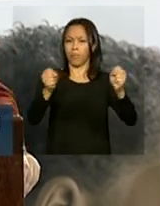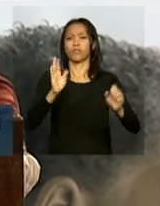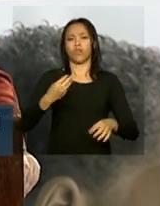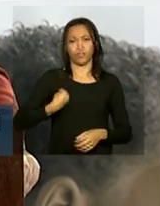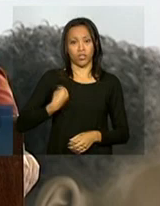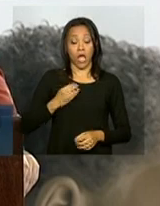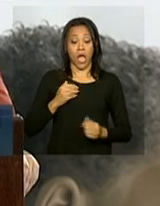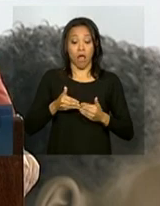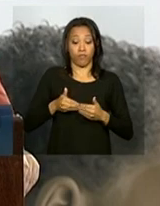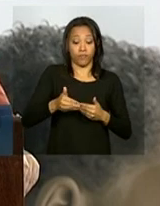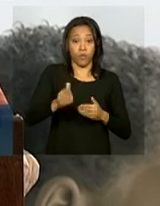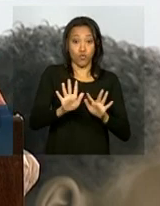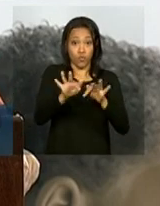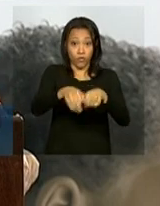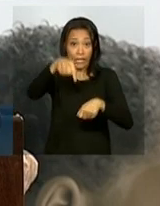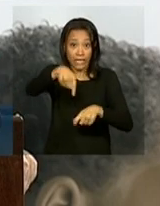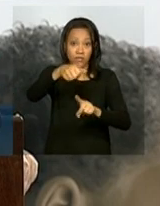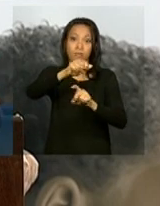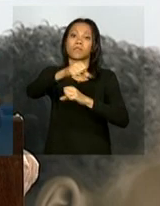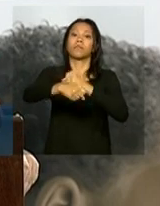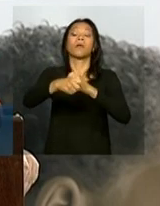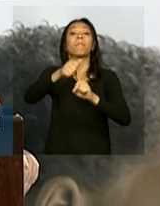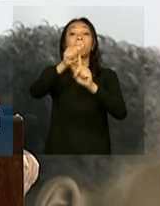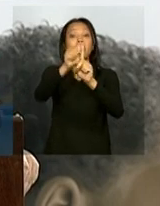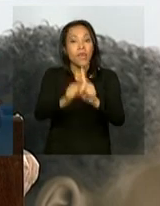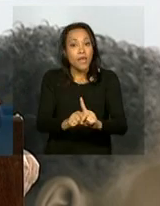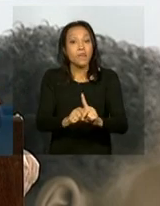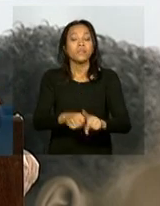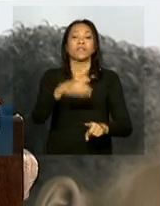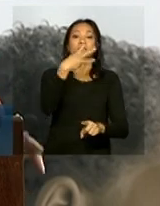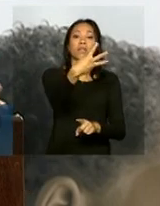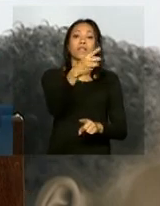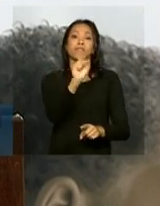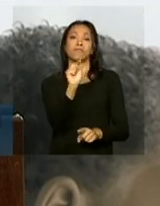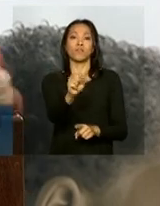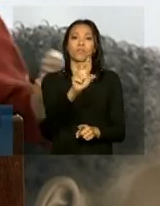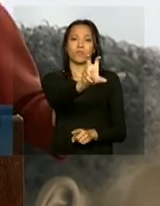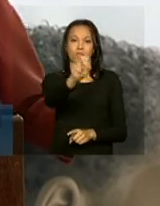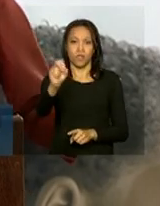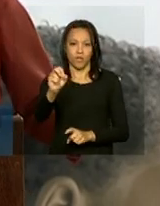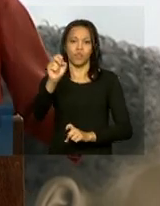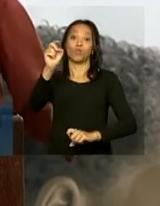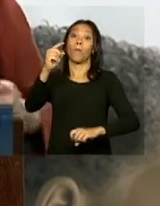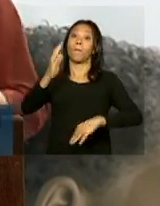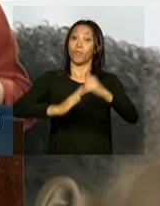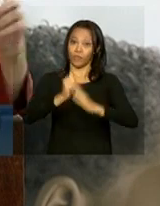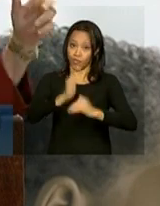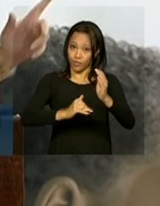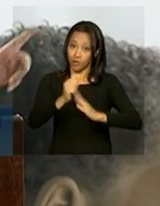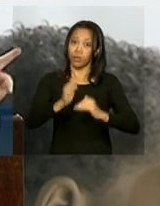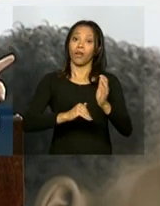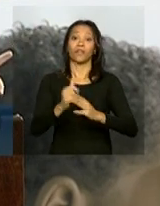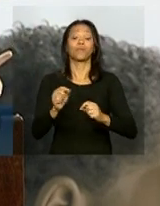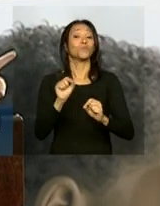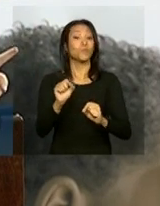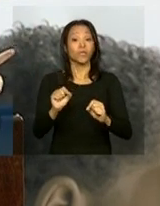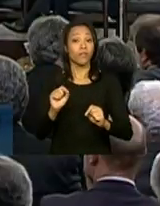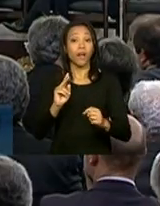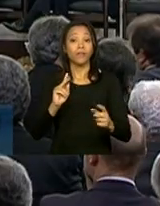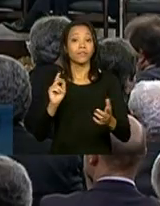que nós pretendemos atingir 3.500 profissionais, o que vai implicar no